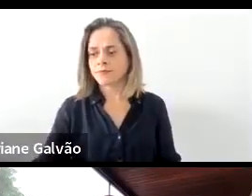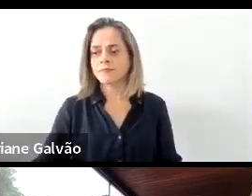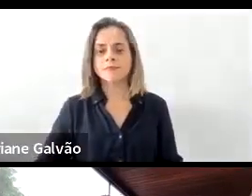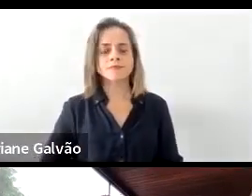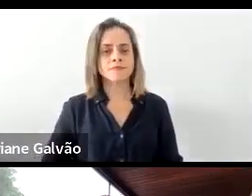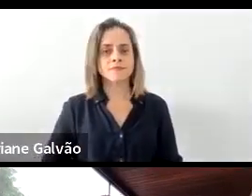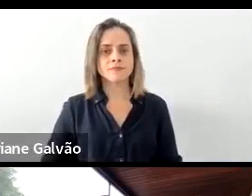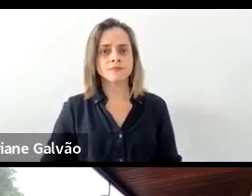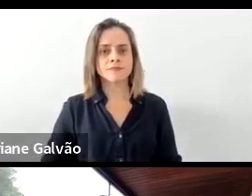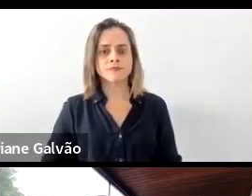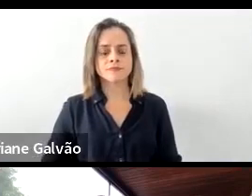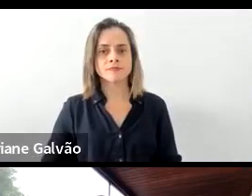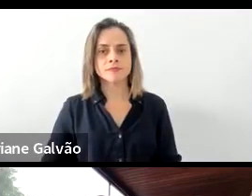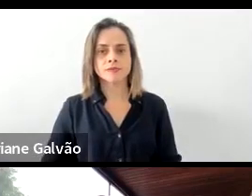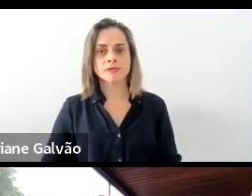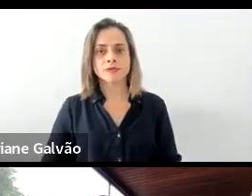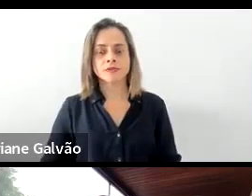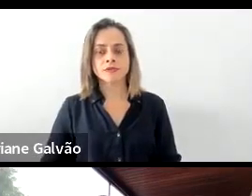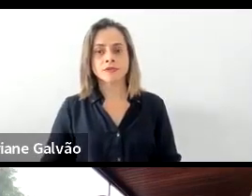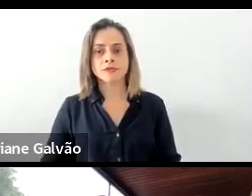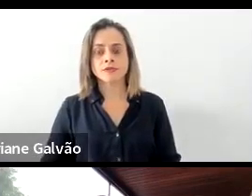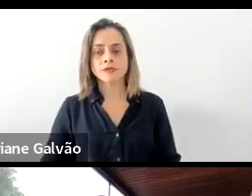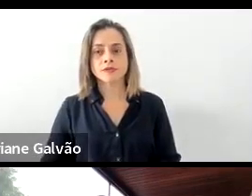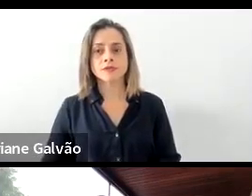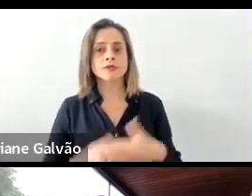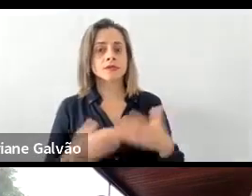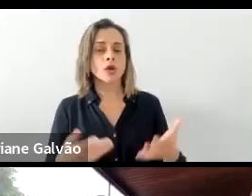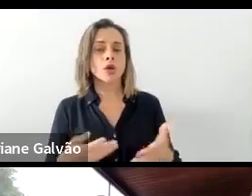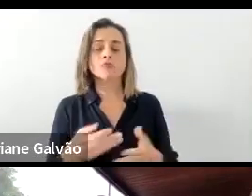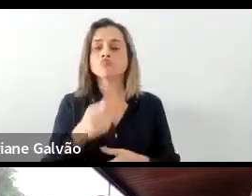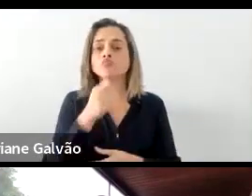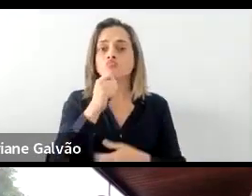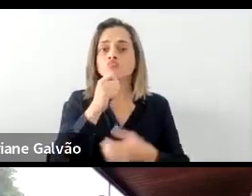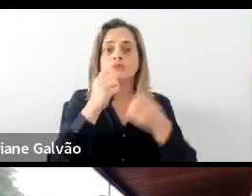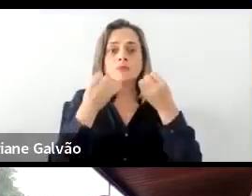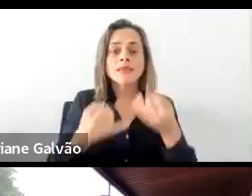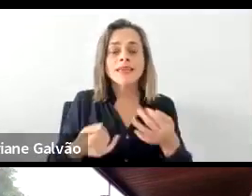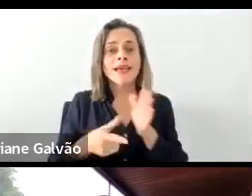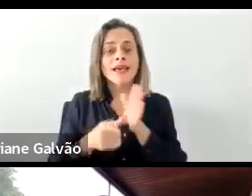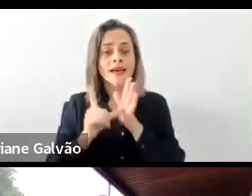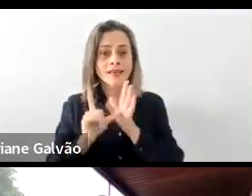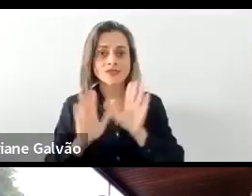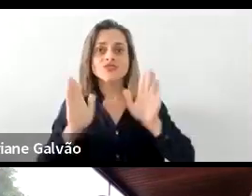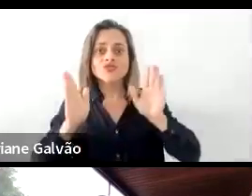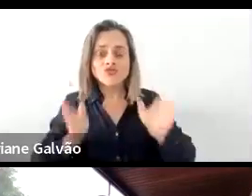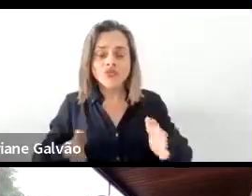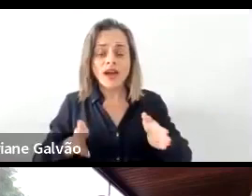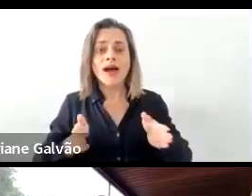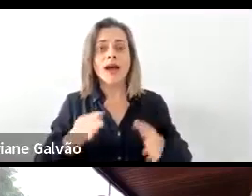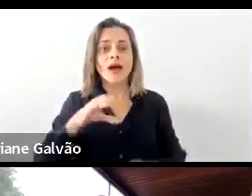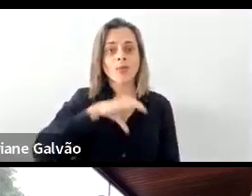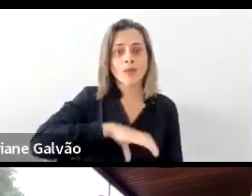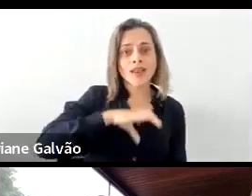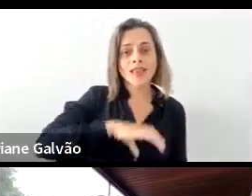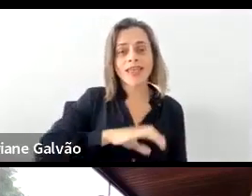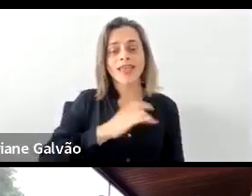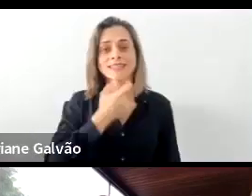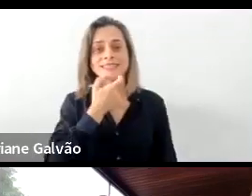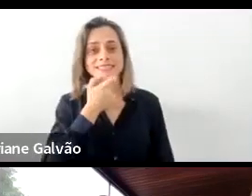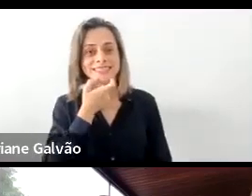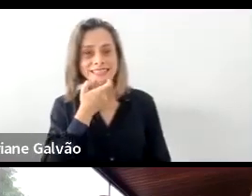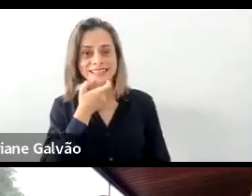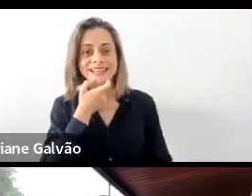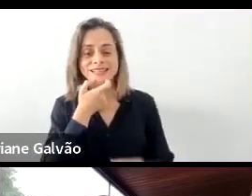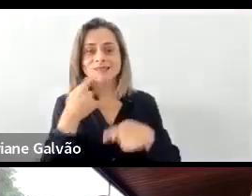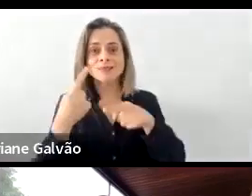É que eu ainda não expliquei para as pessoas irem para a sala, por isso que eu estou dando a explicação nas duas línguas, viu, Sérgio? Como as